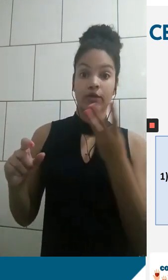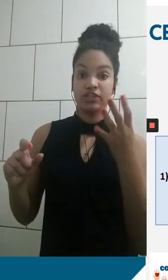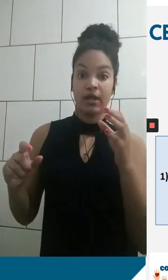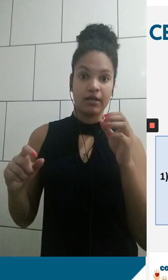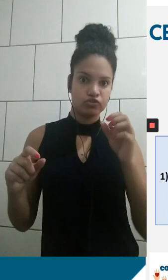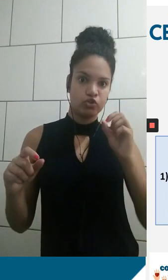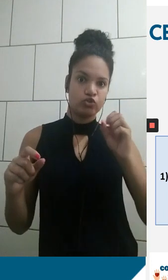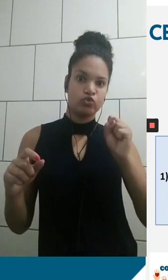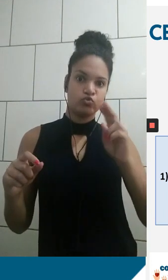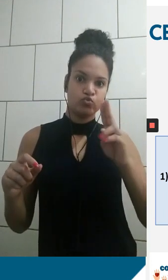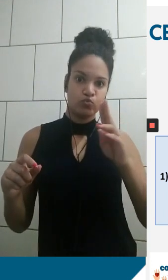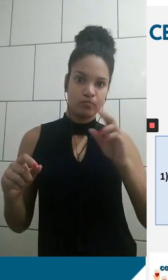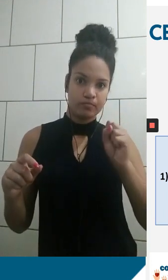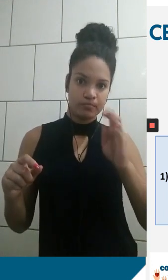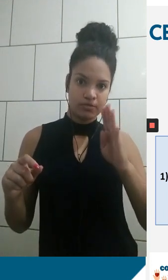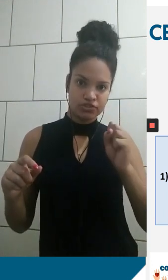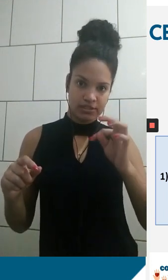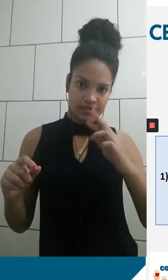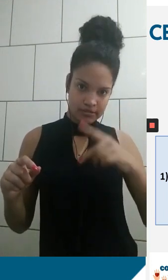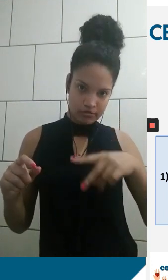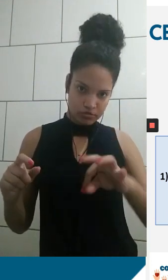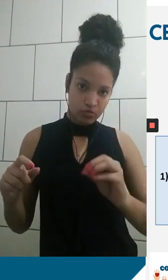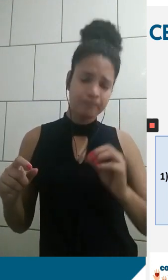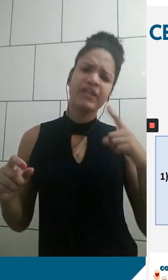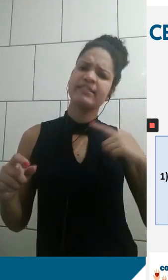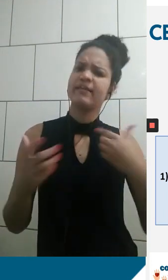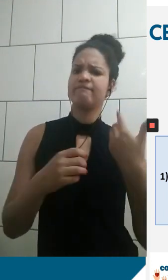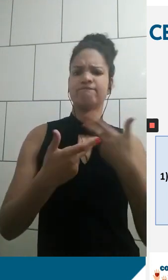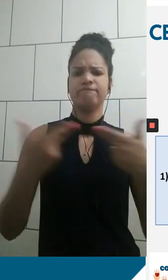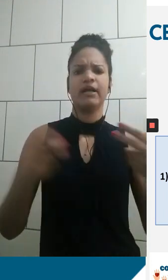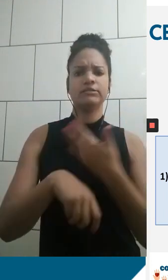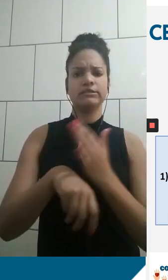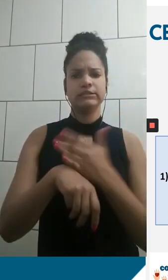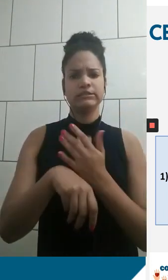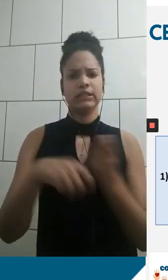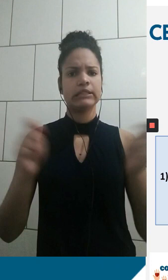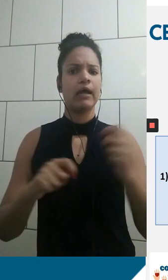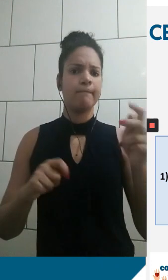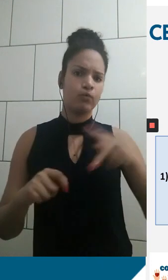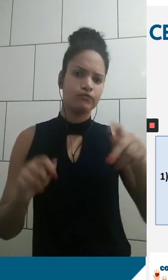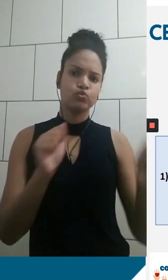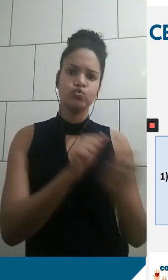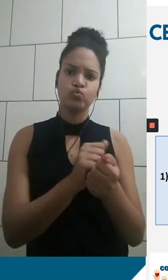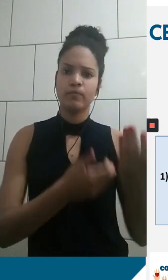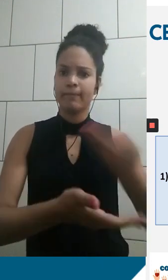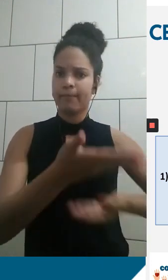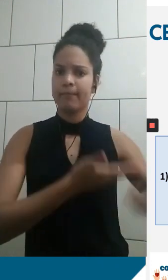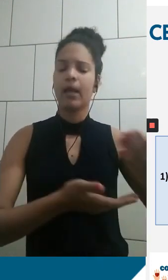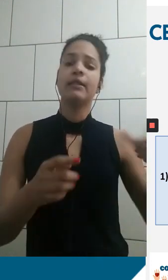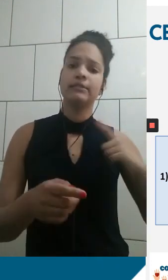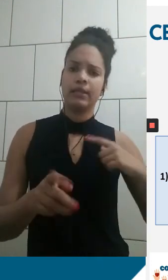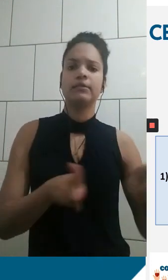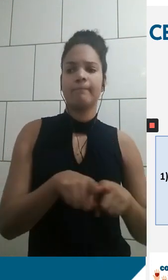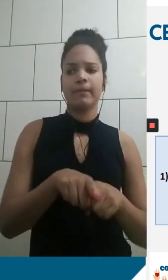que vocês podem trabalhar com os seus mediadores, existem atividades também que eu vou reforçar depois no capítulo para